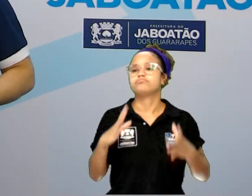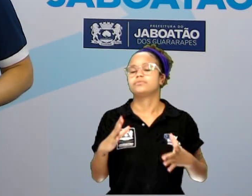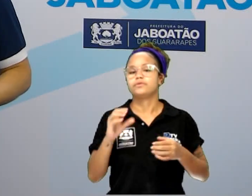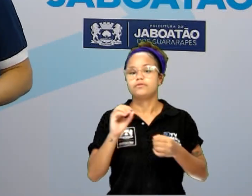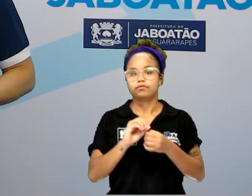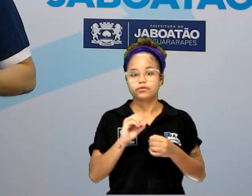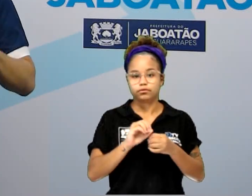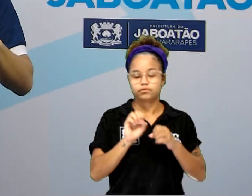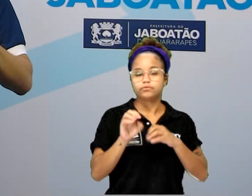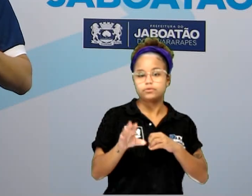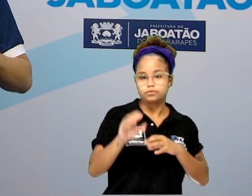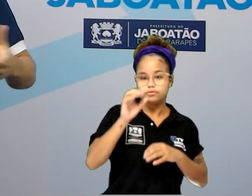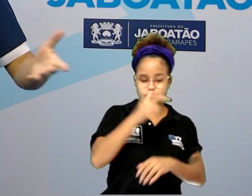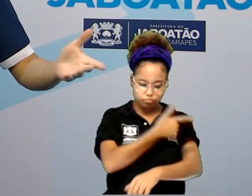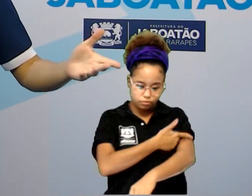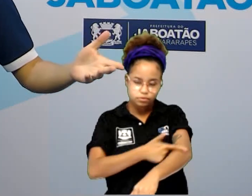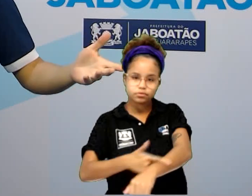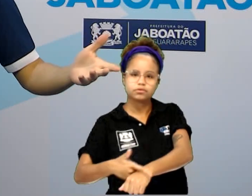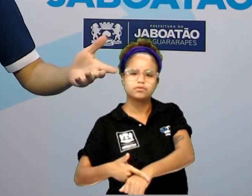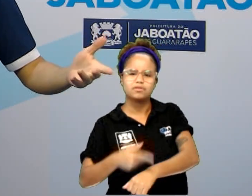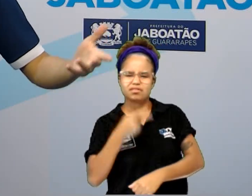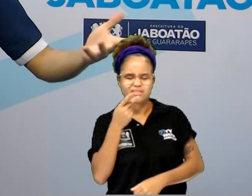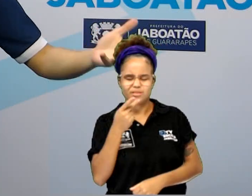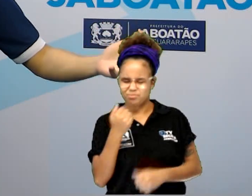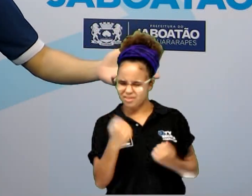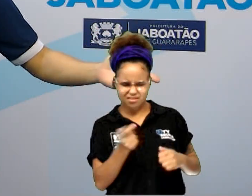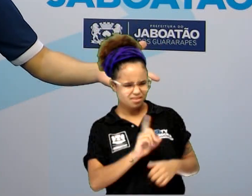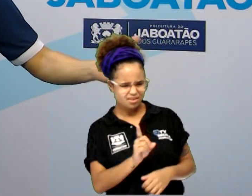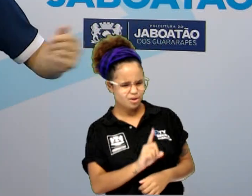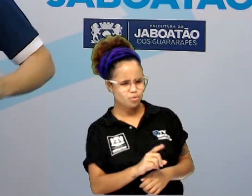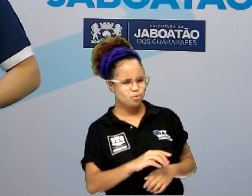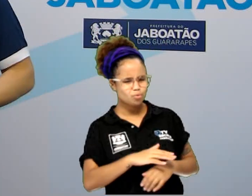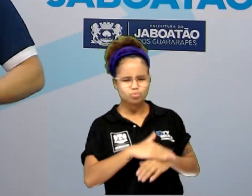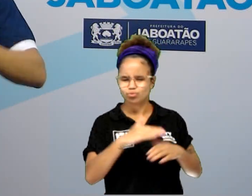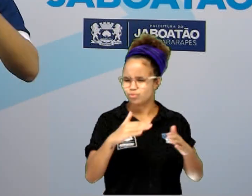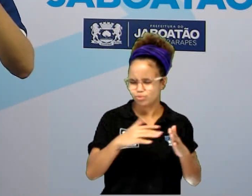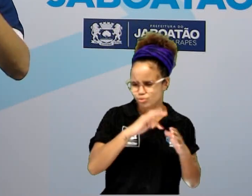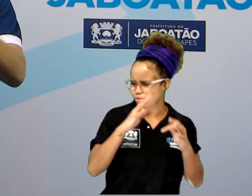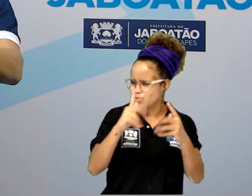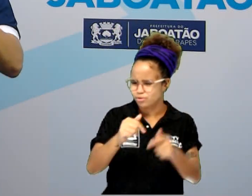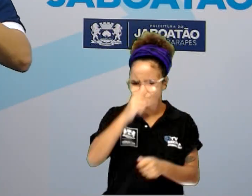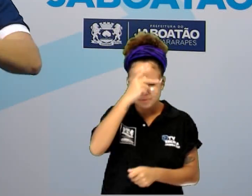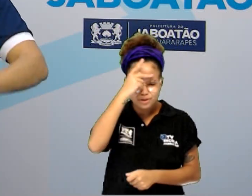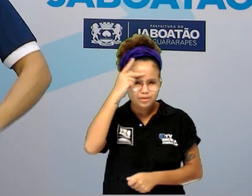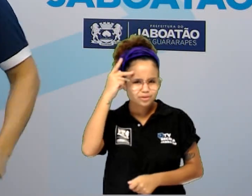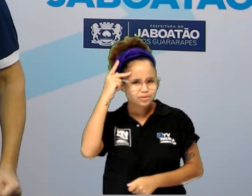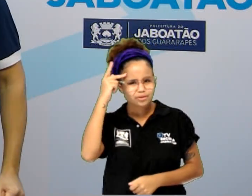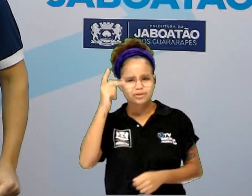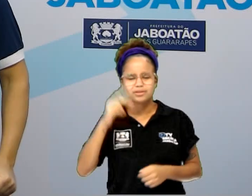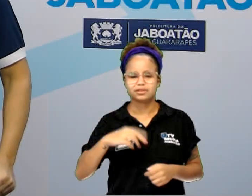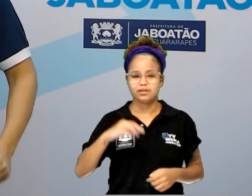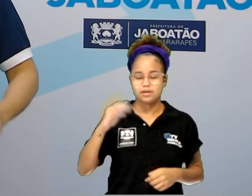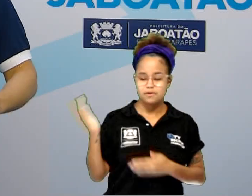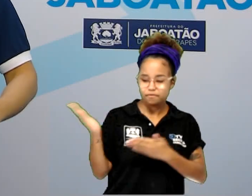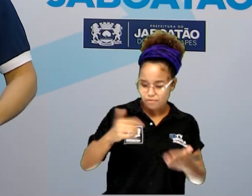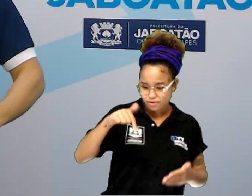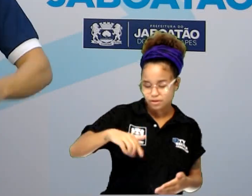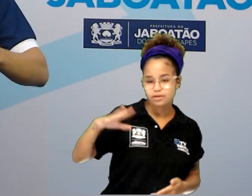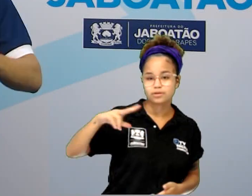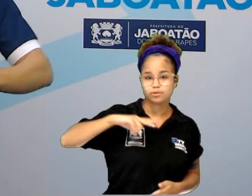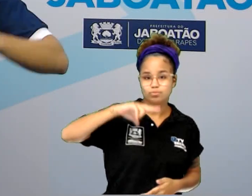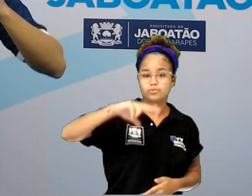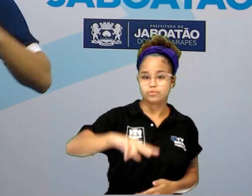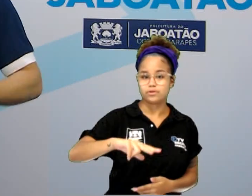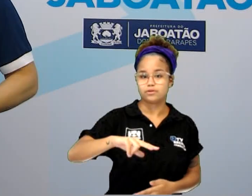escambal. Dirão, é inútil, todo mundo aqui é corrupto, desde o primeiro homem que veio de Portugal. E eu direi,